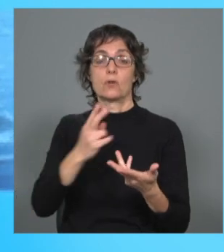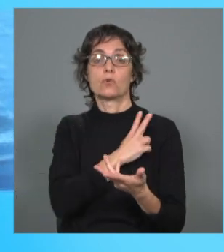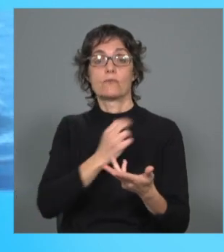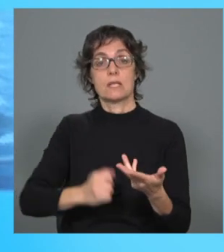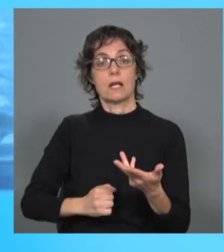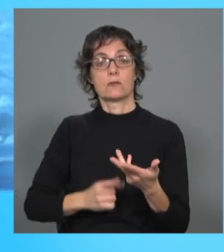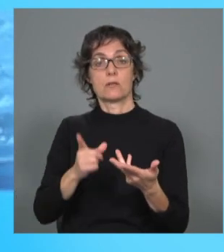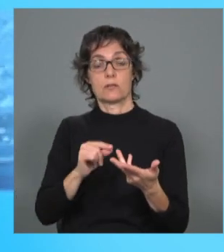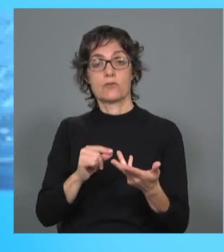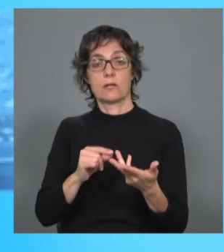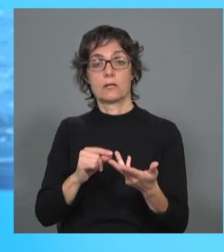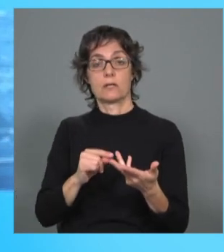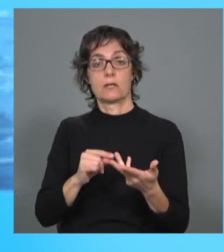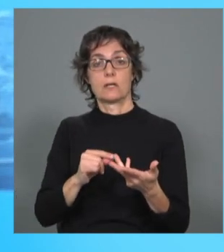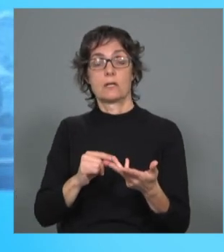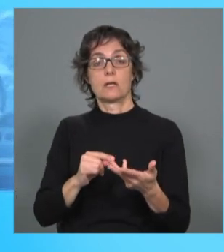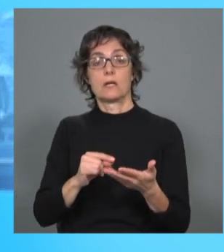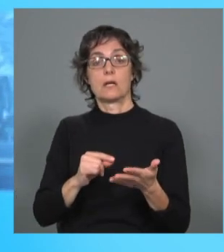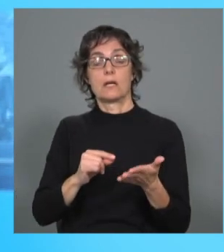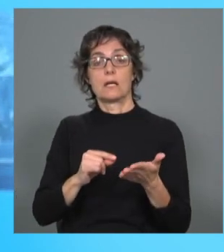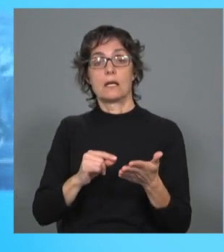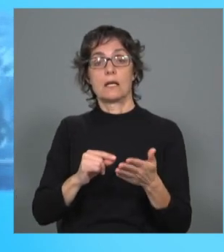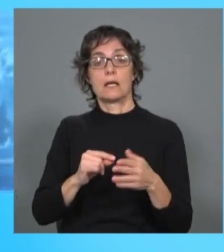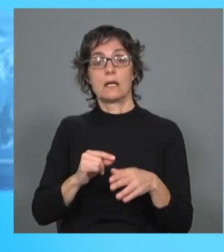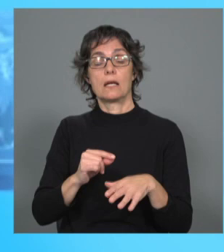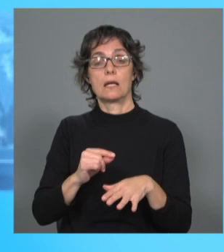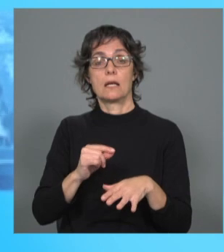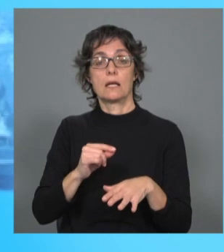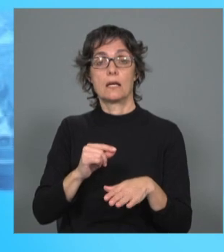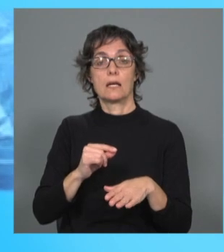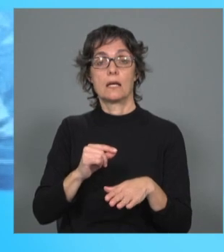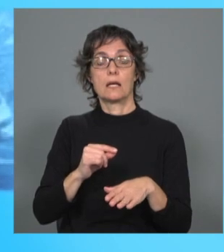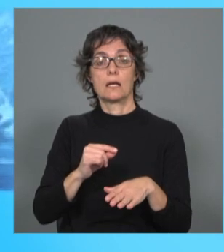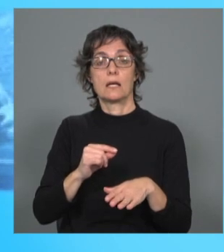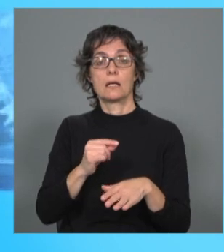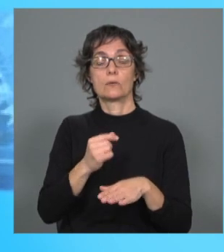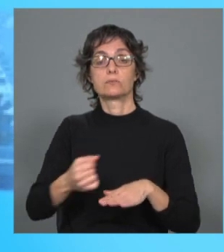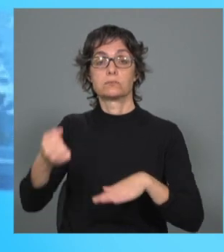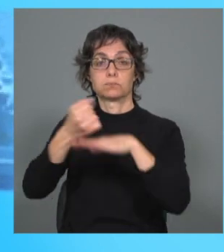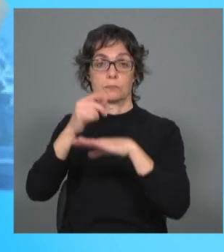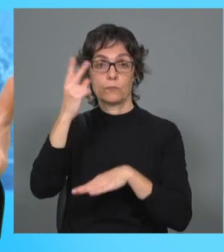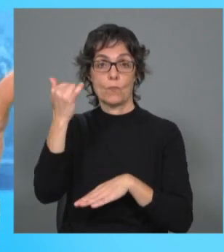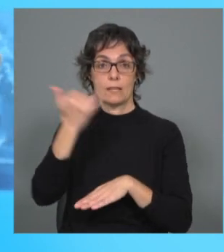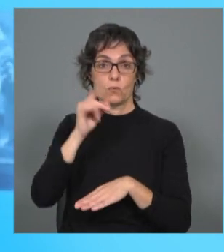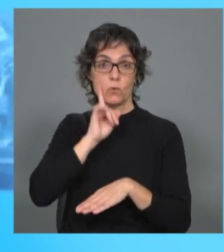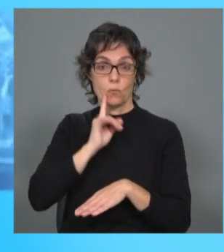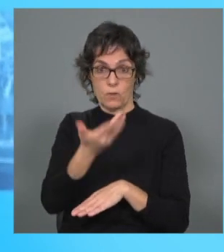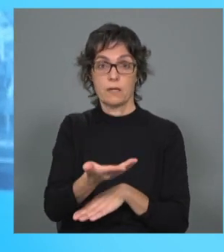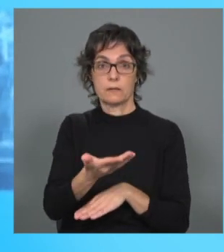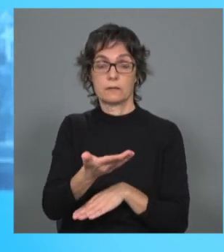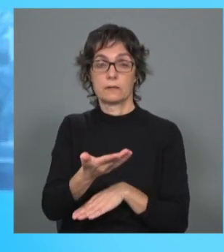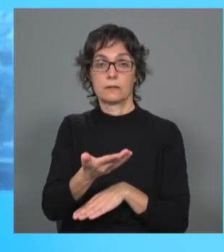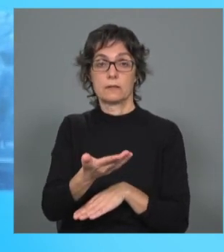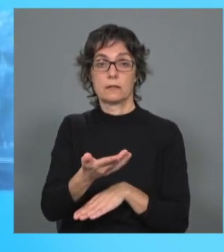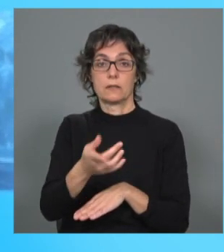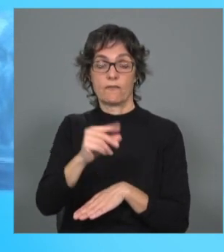já pelo segundo, é a segunda reitora que lá está. Portanto, não acha que essa transformação está a acontecer e